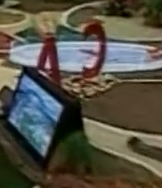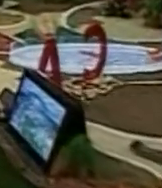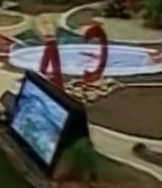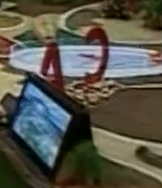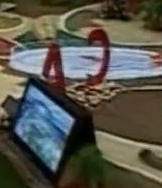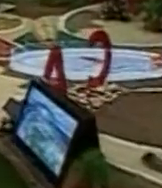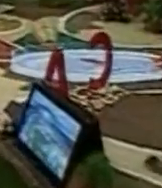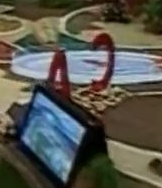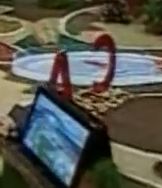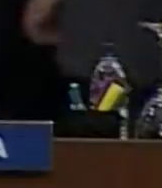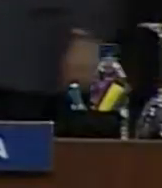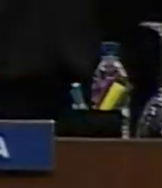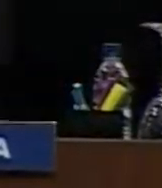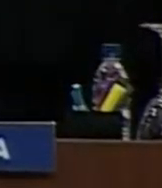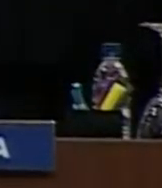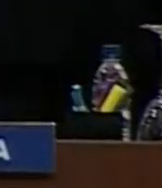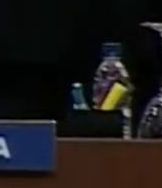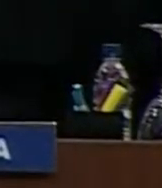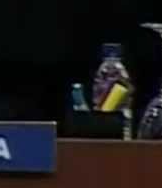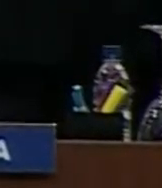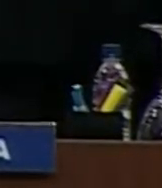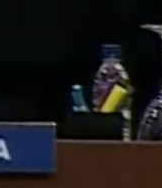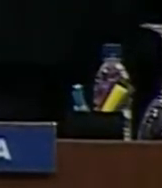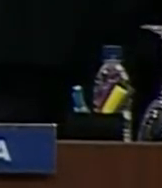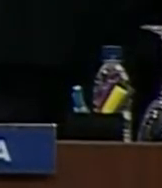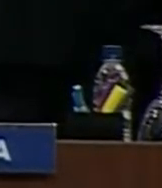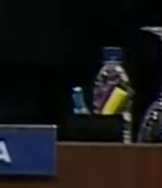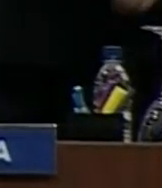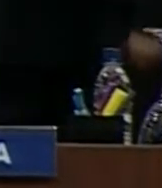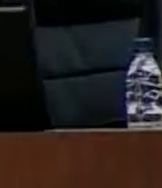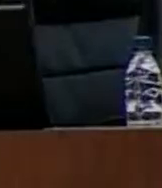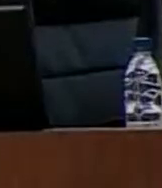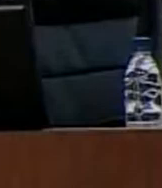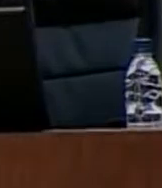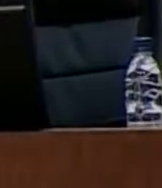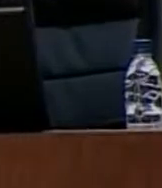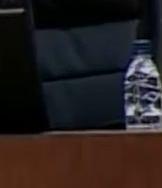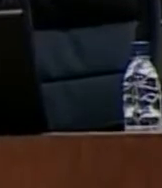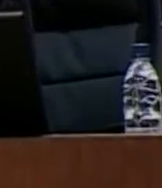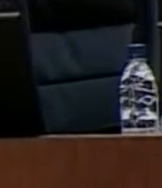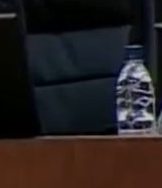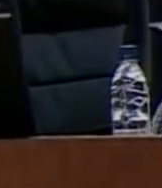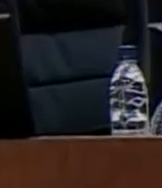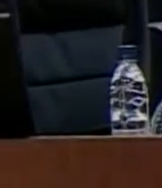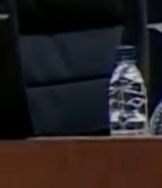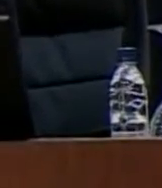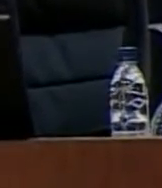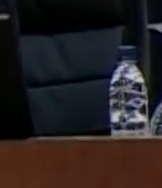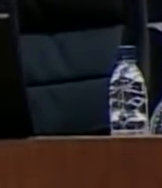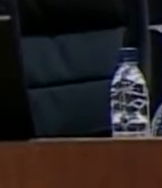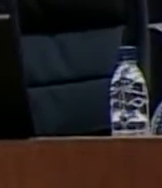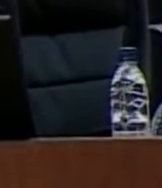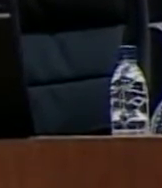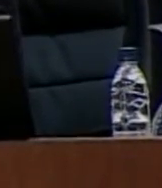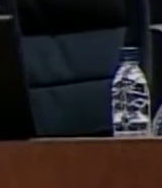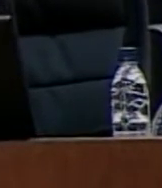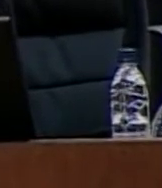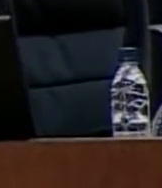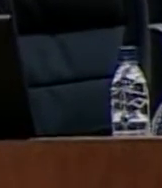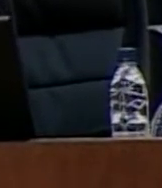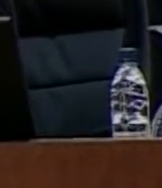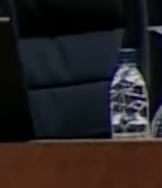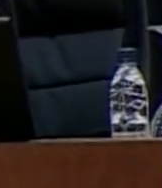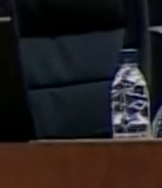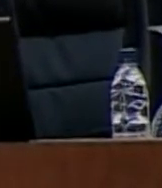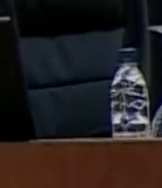a CELAC, se reveste de um caráter e um significado especial.